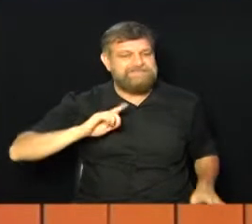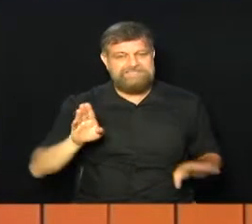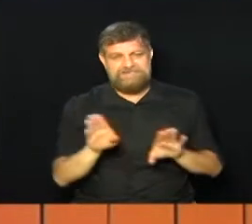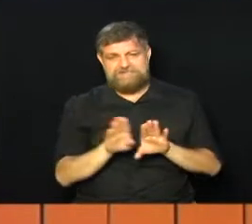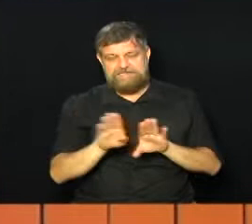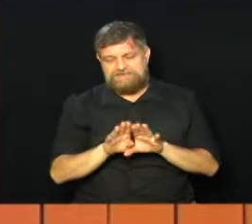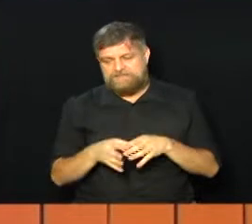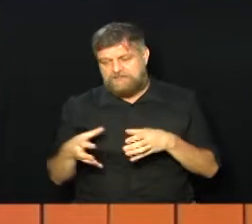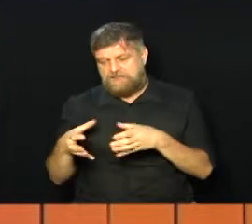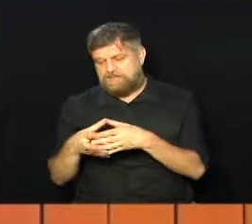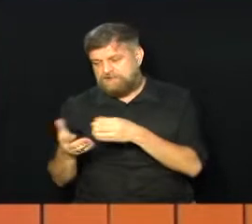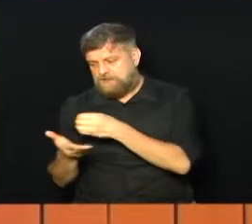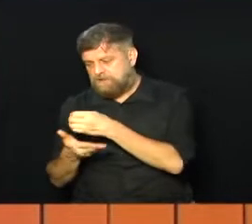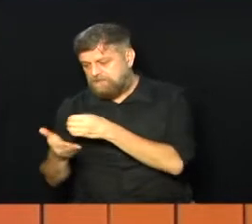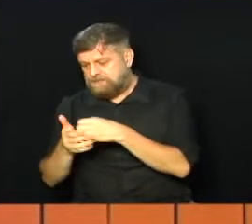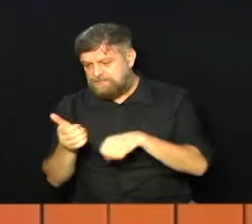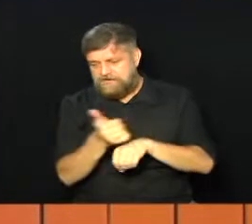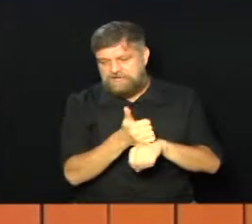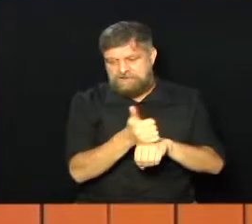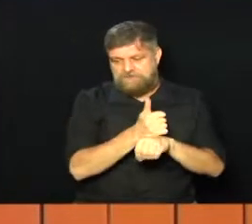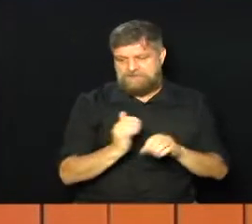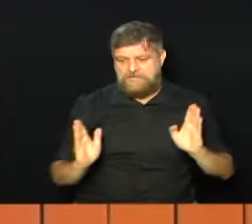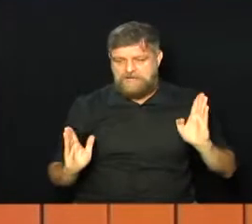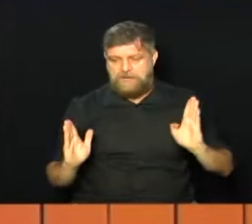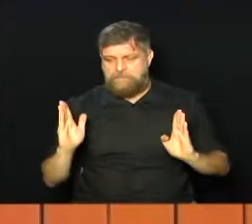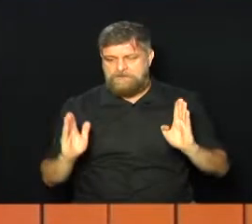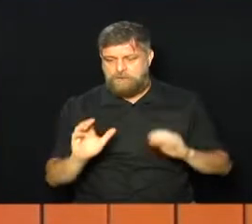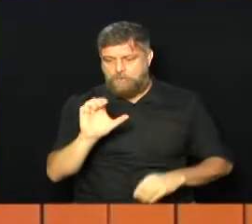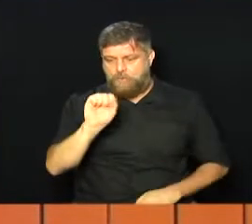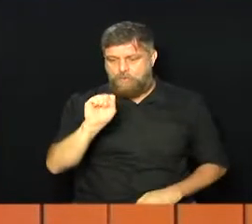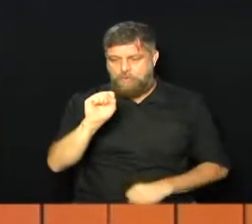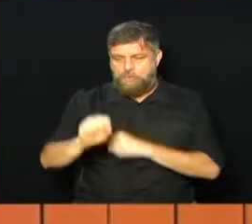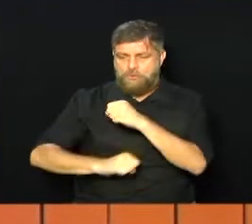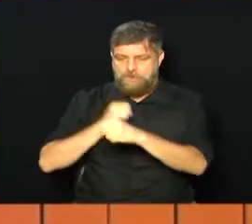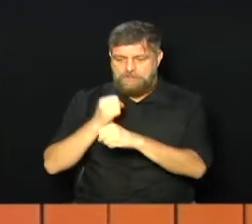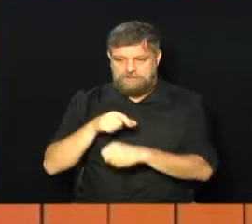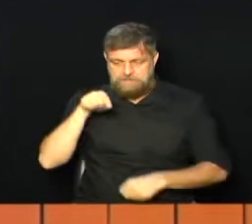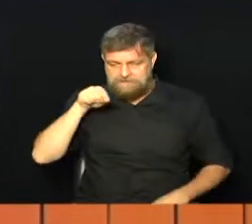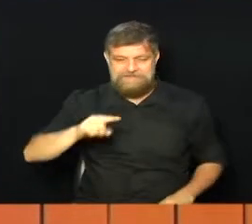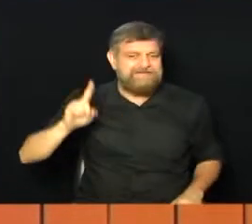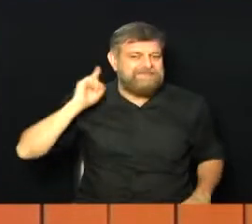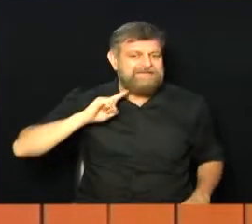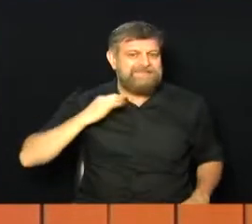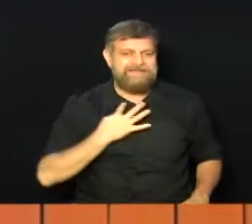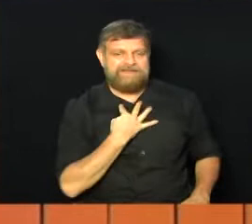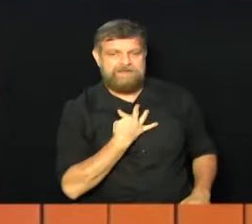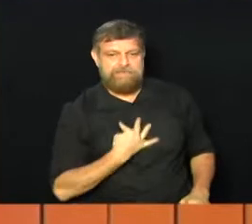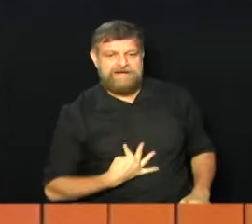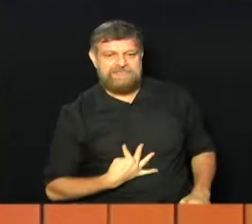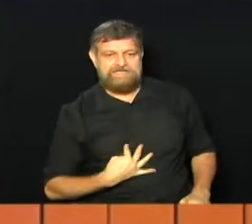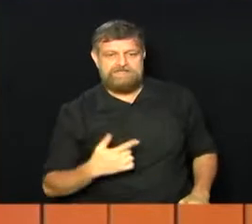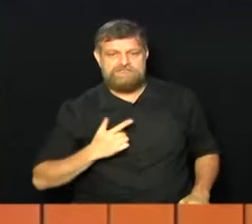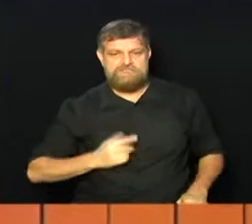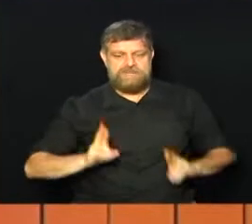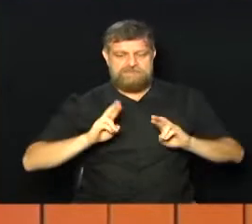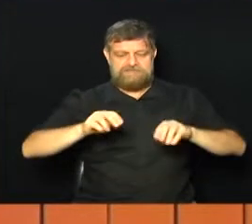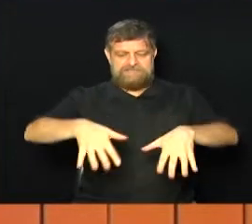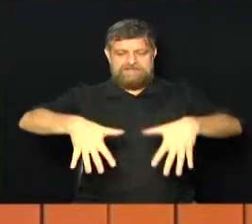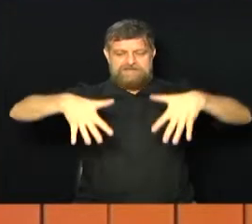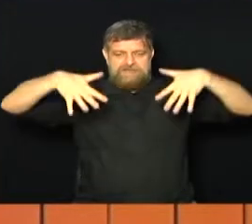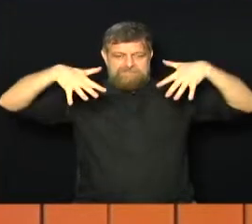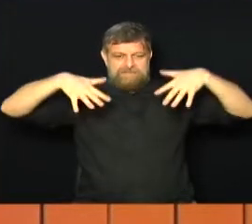futebol profissional, foram 8 anos no Atlético Mineiro, um clube de massa gigantesco, com uma torcida